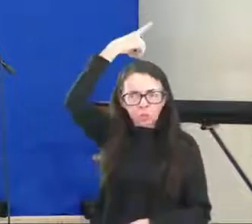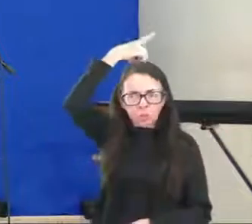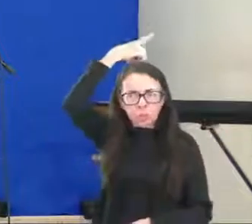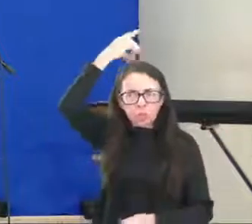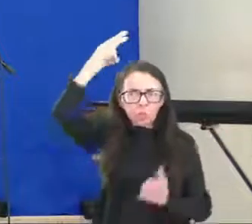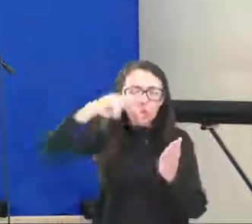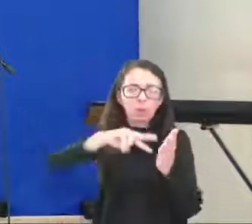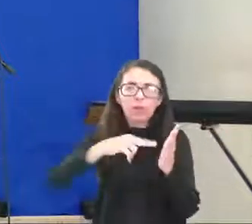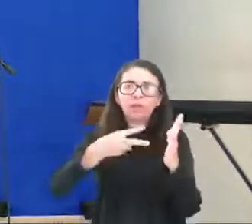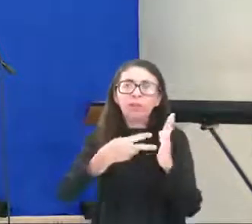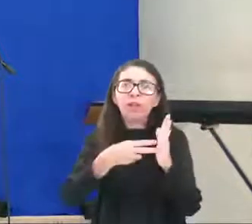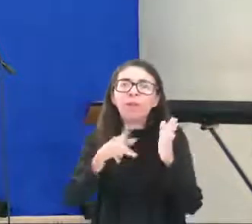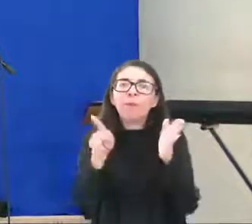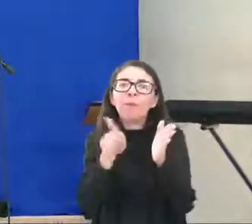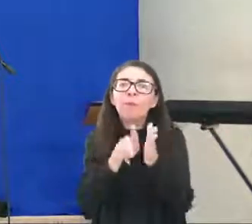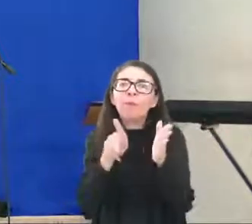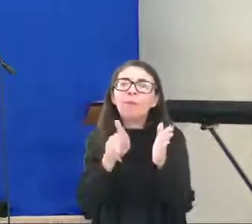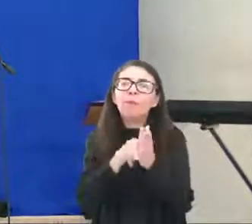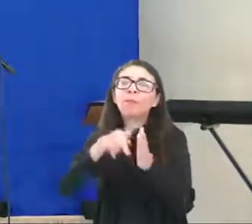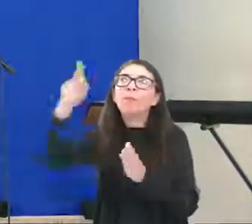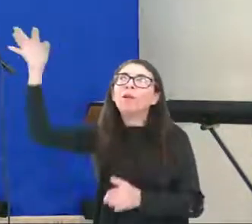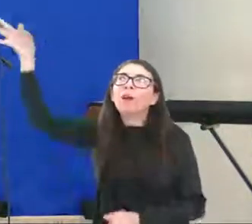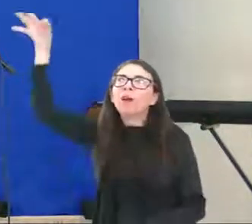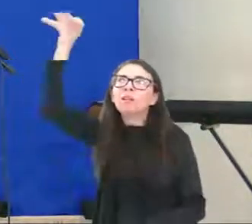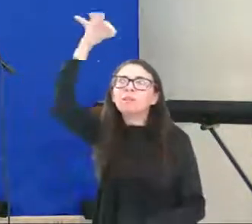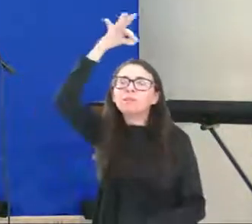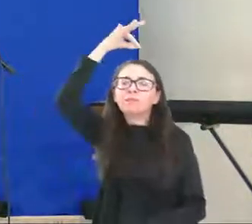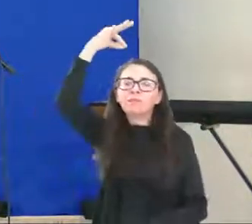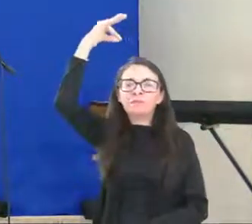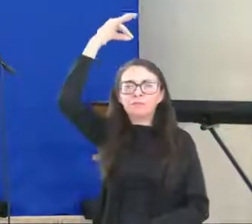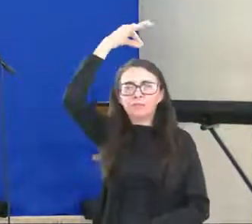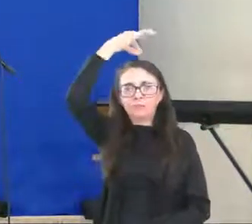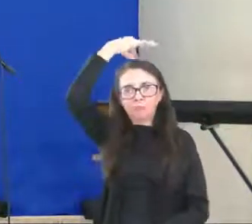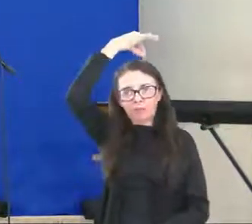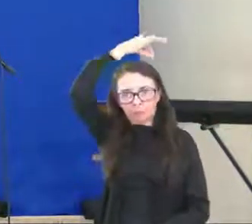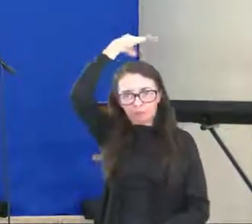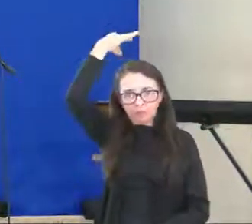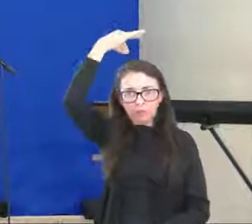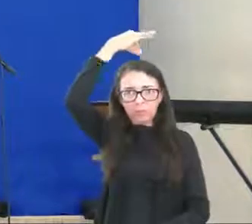equipando cada indivíduo para funcionar aonde Deus o havia colocado.